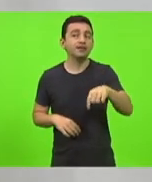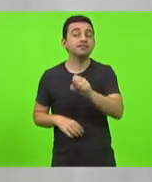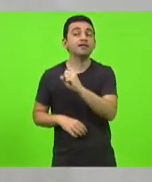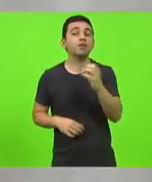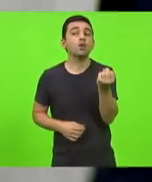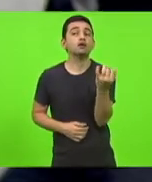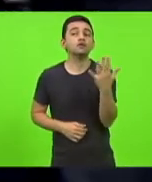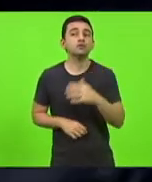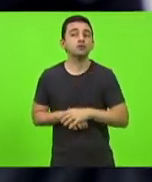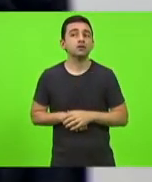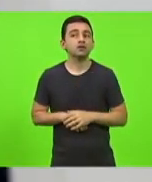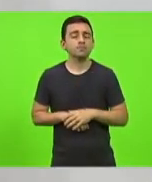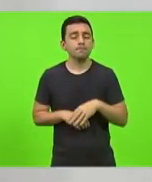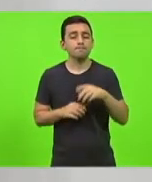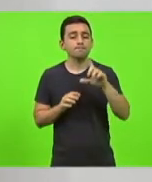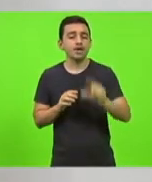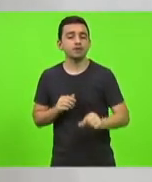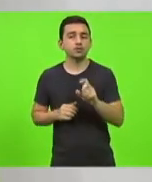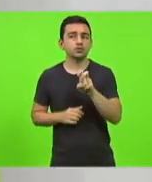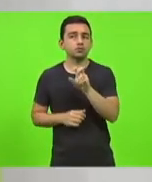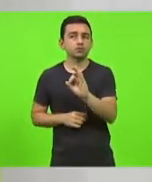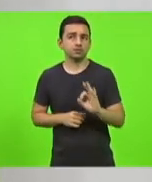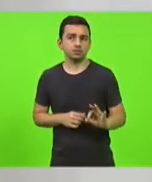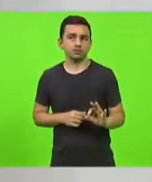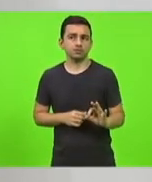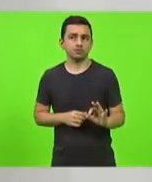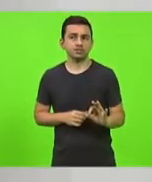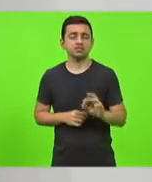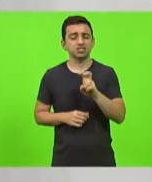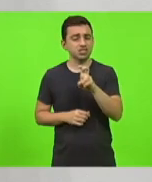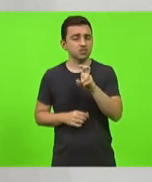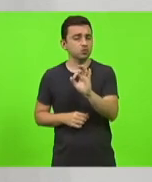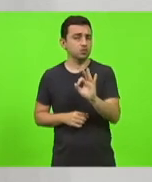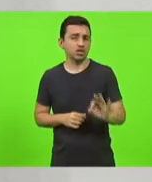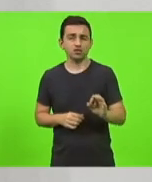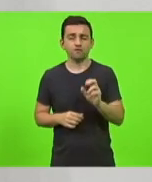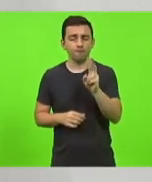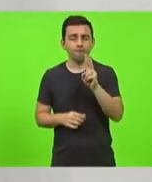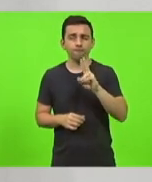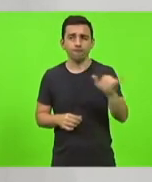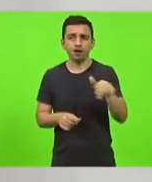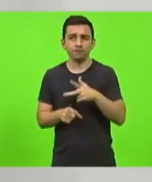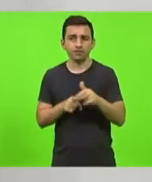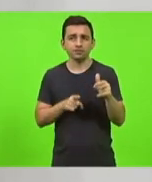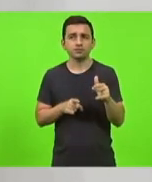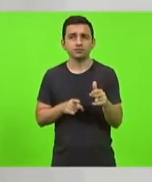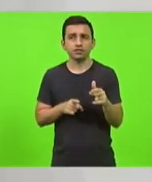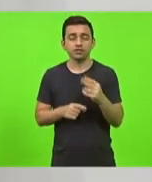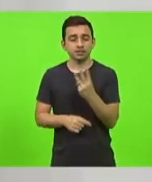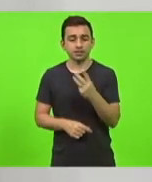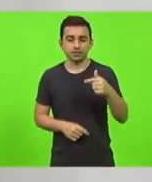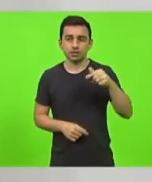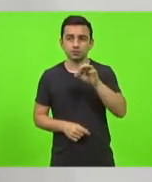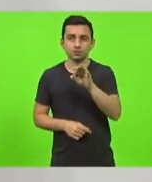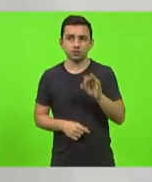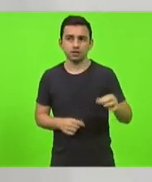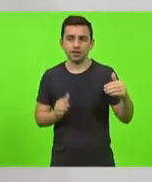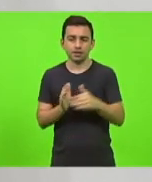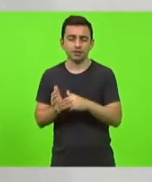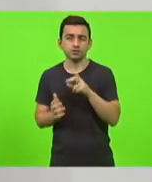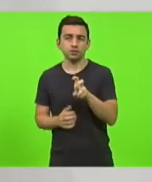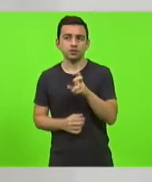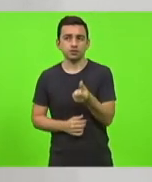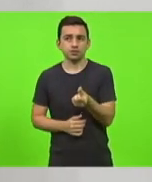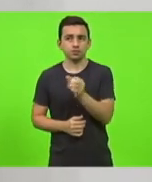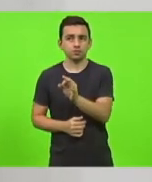5%. Então, 5% vai ganhar de 37% a